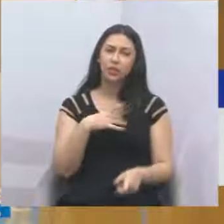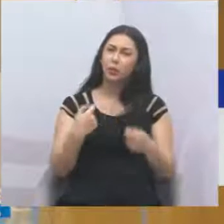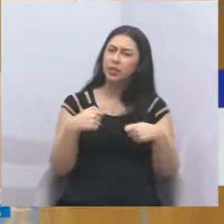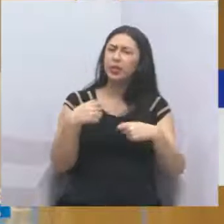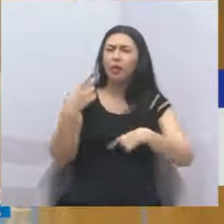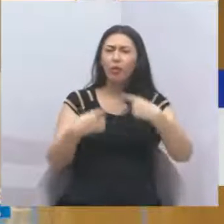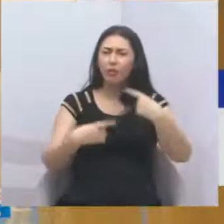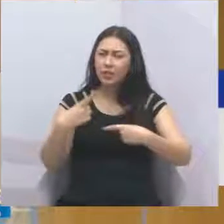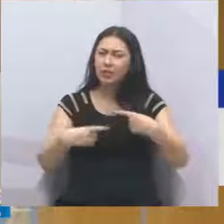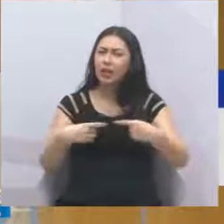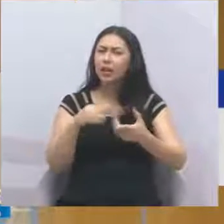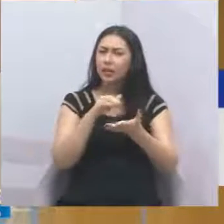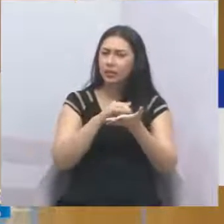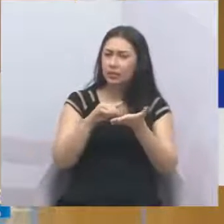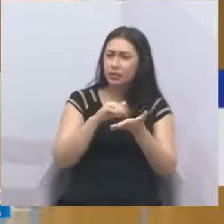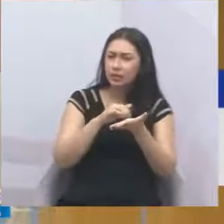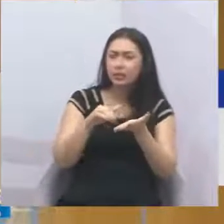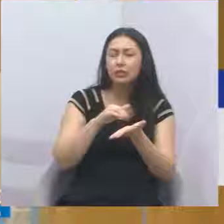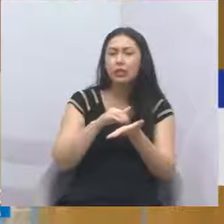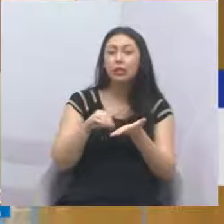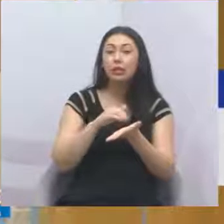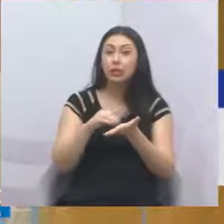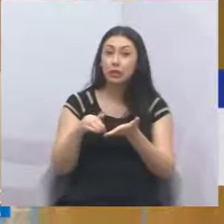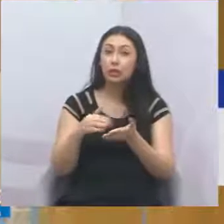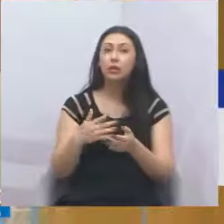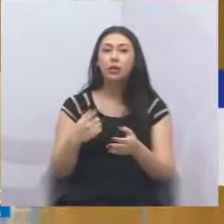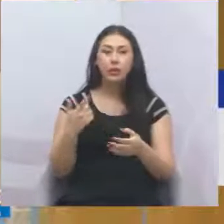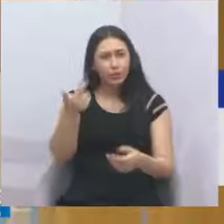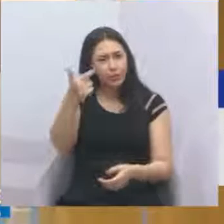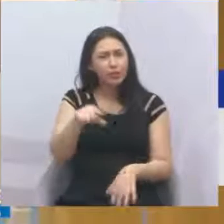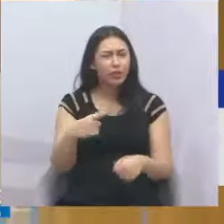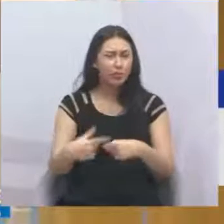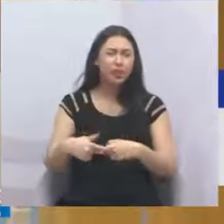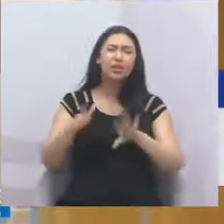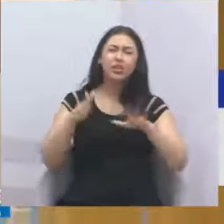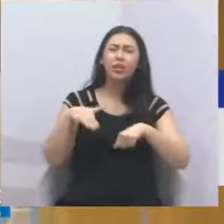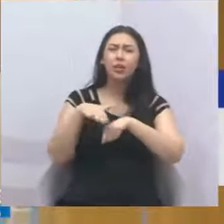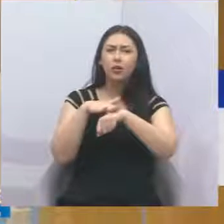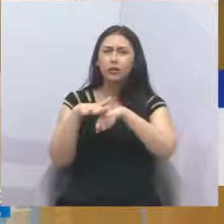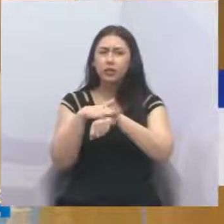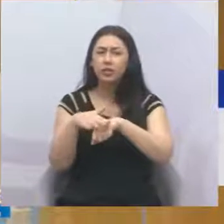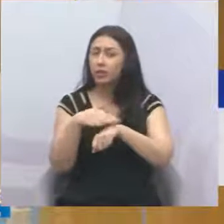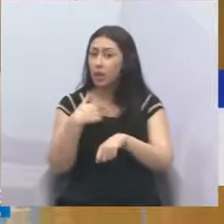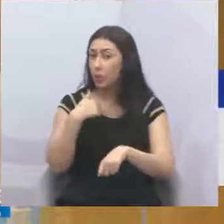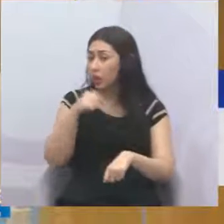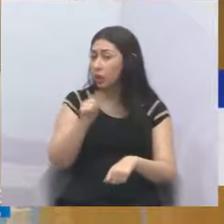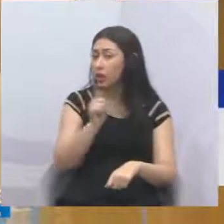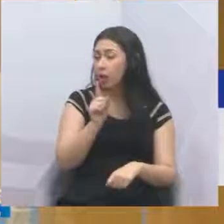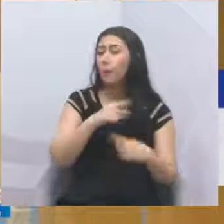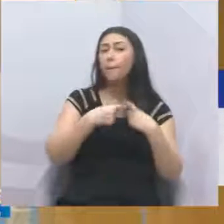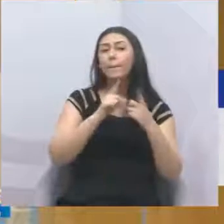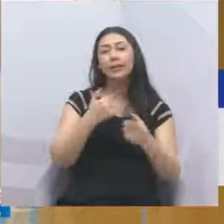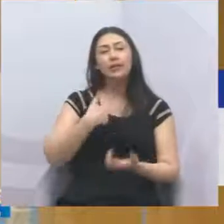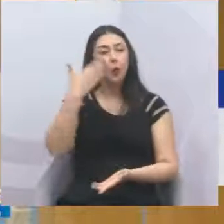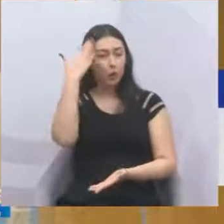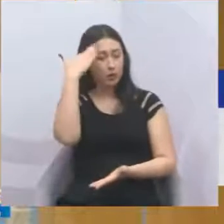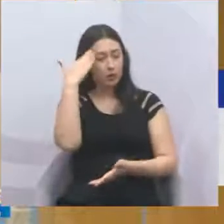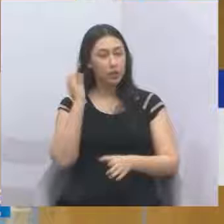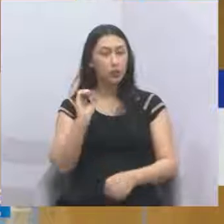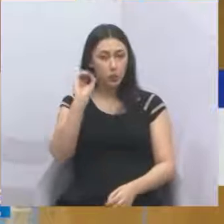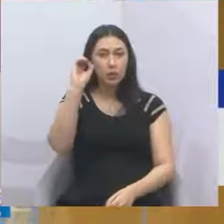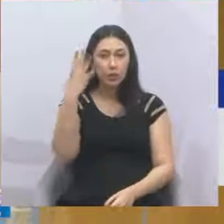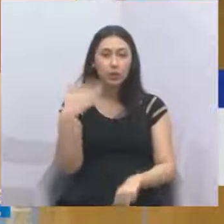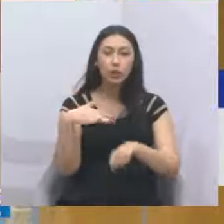discutido com a secretaria, rediscutido, porque já foi em outras ocasiões, eu não estava aqui, mas sei que isso também